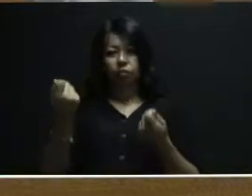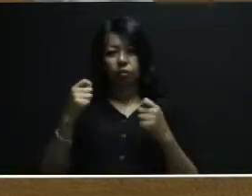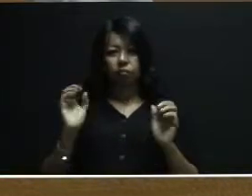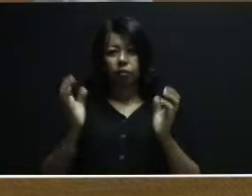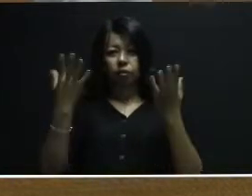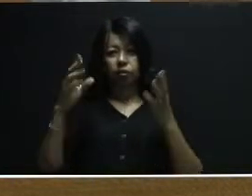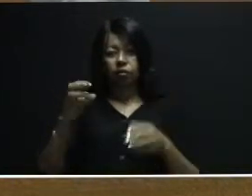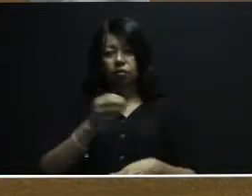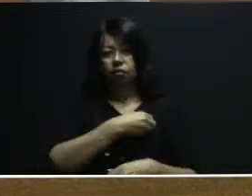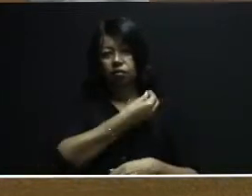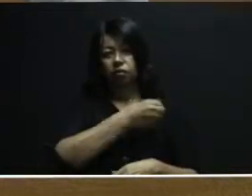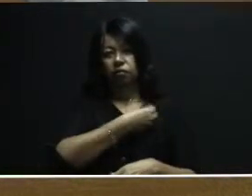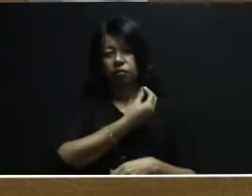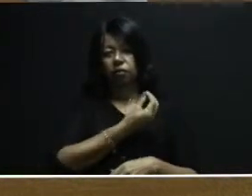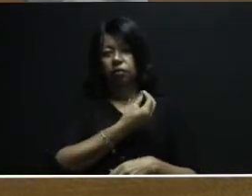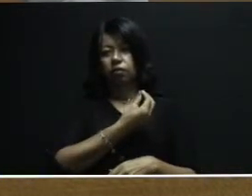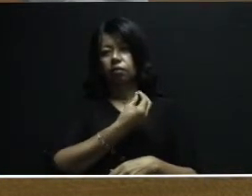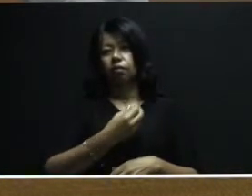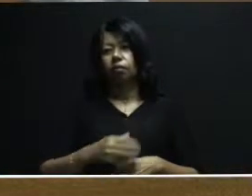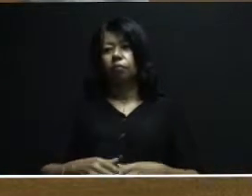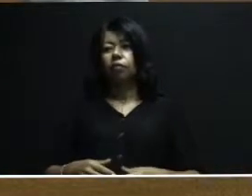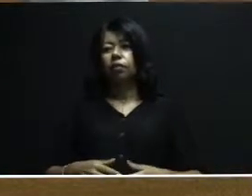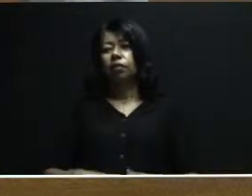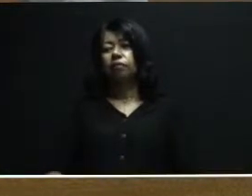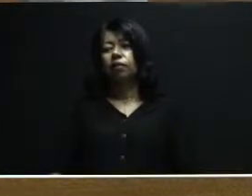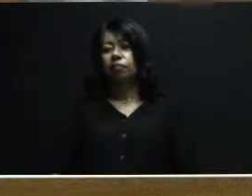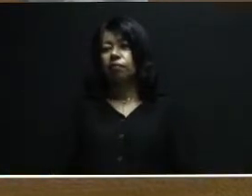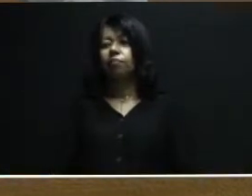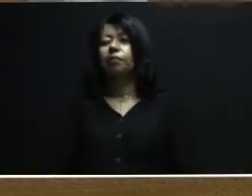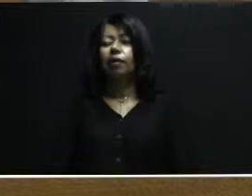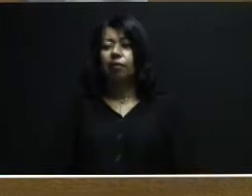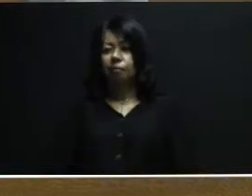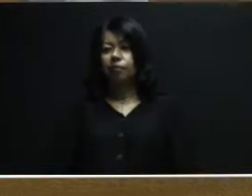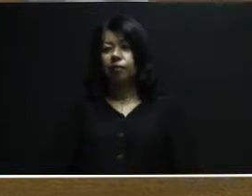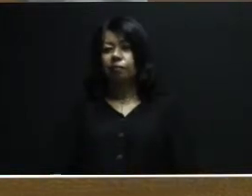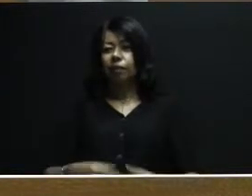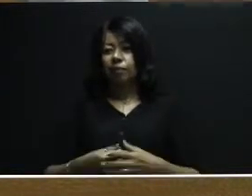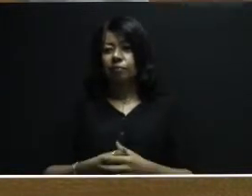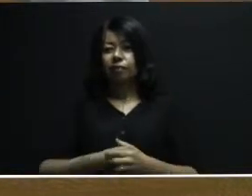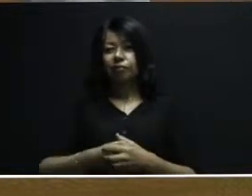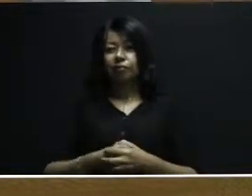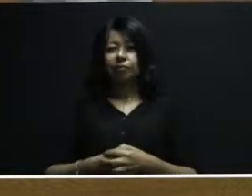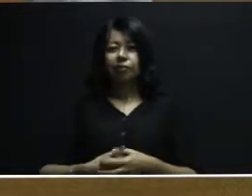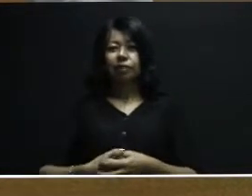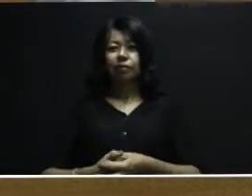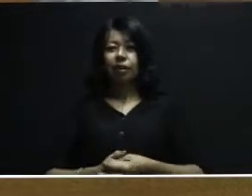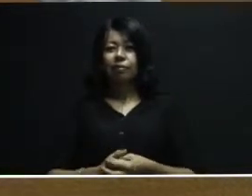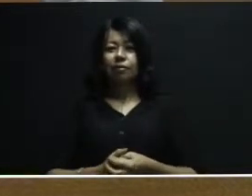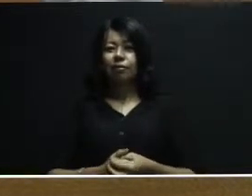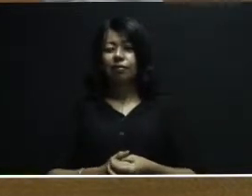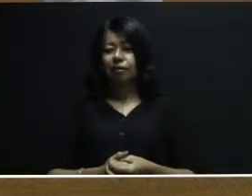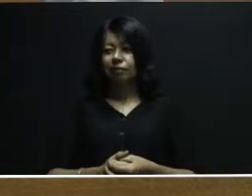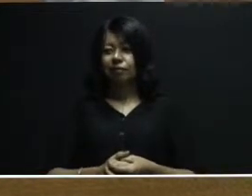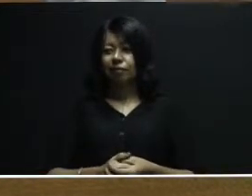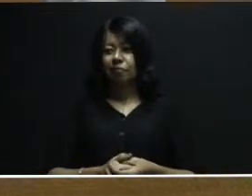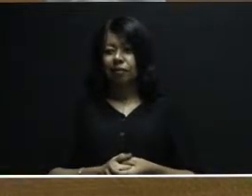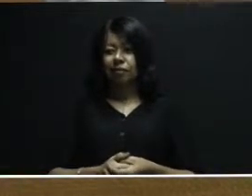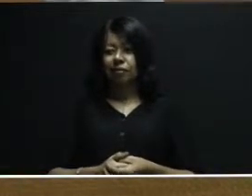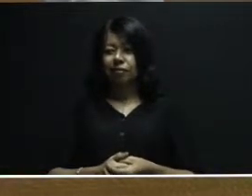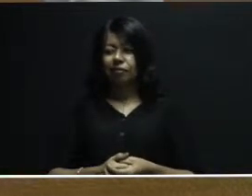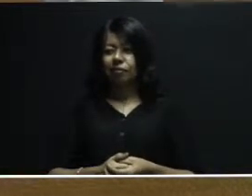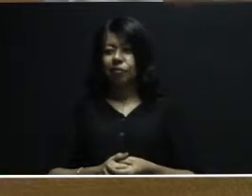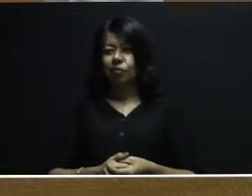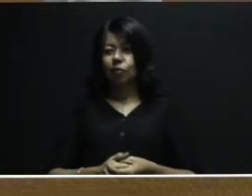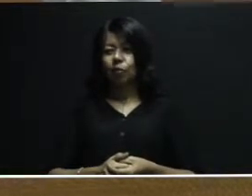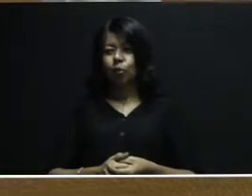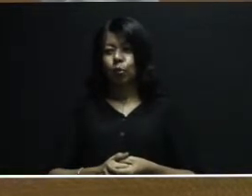Porque normalmente as homenagens são feitas depois que nós falecemos, em memória, né? Então, eu